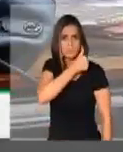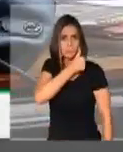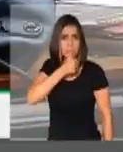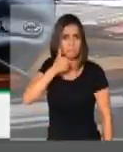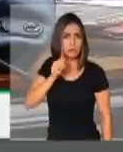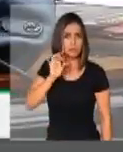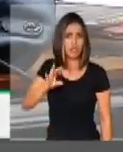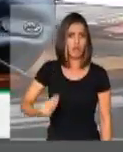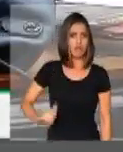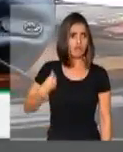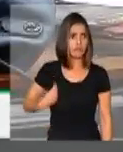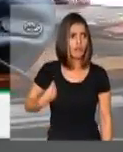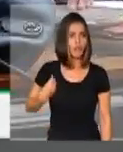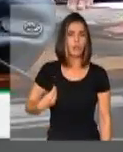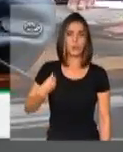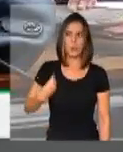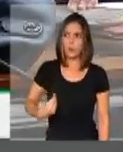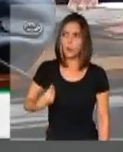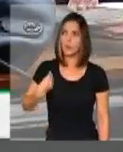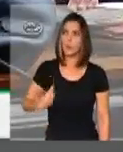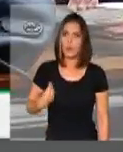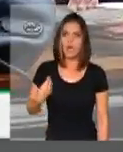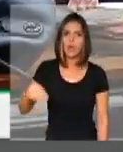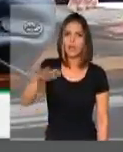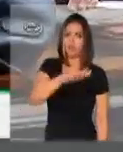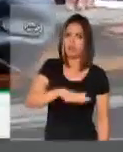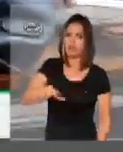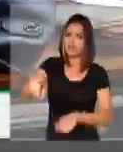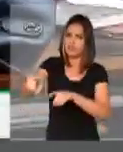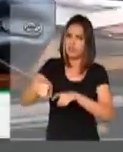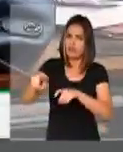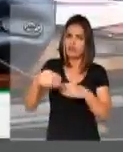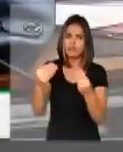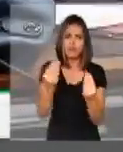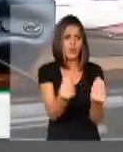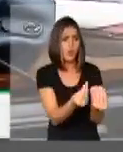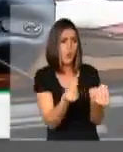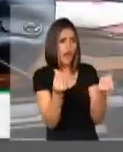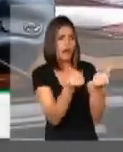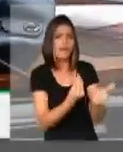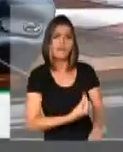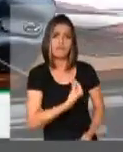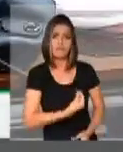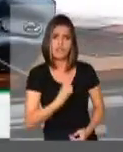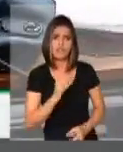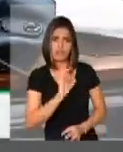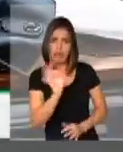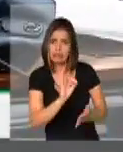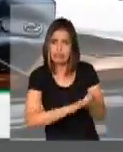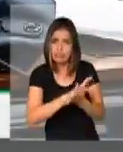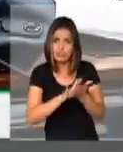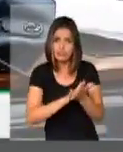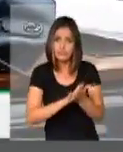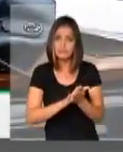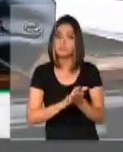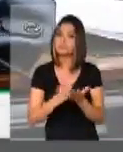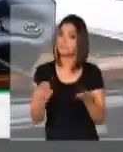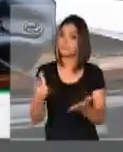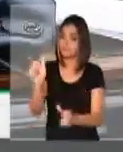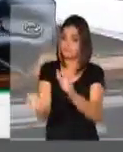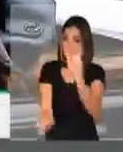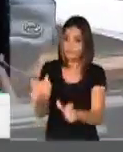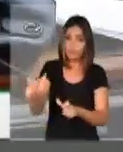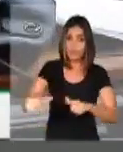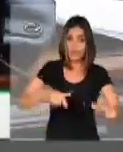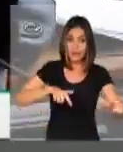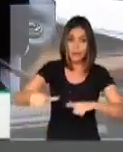a sobrevivência na zona rural. É preciso garantir qualidade de vida. E nenhum trabalhador rural que exerça